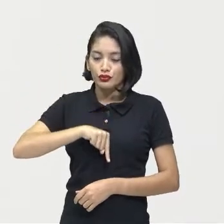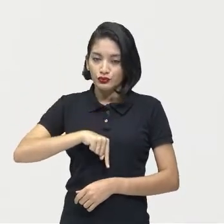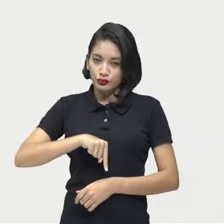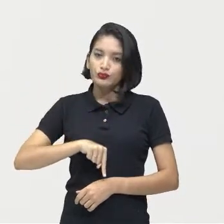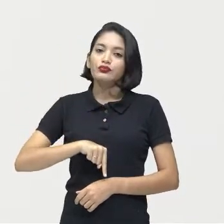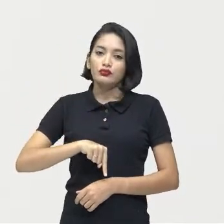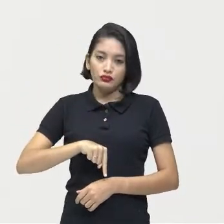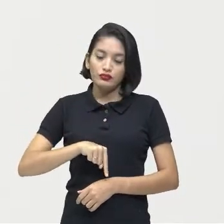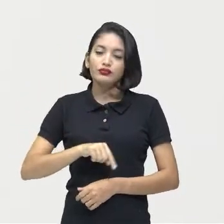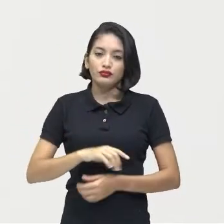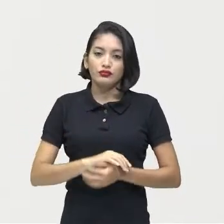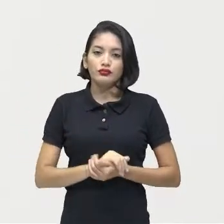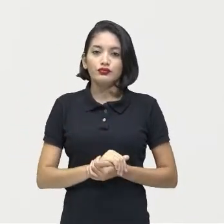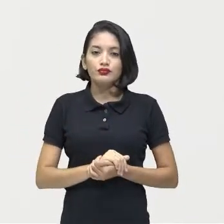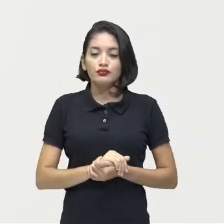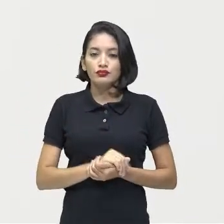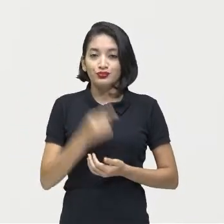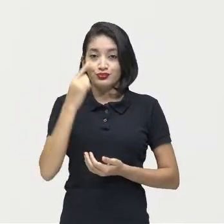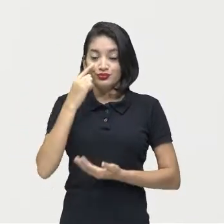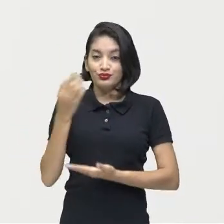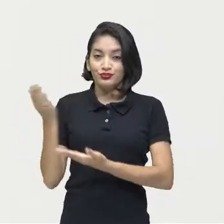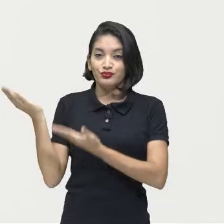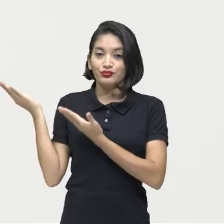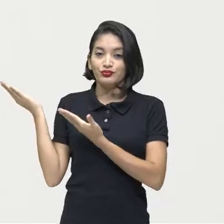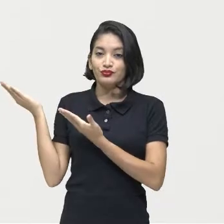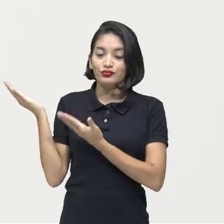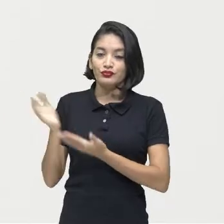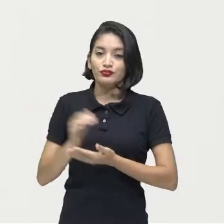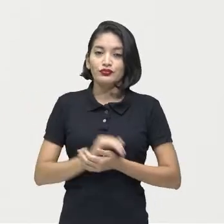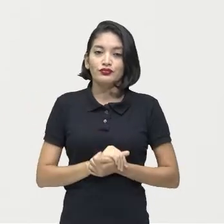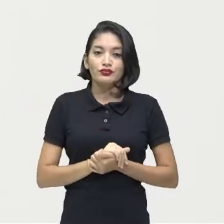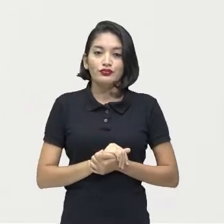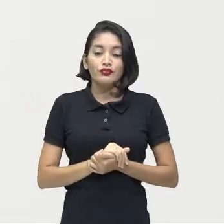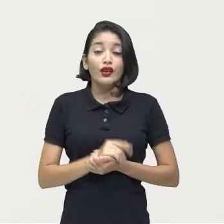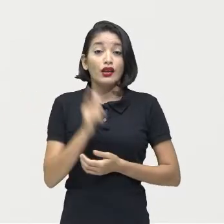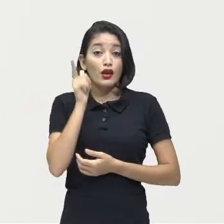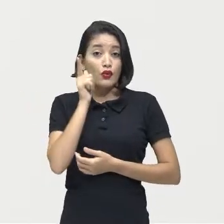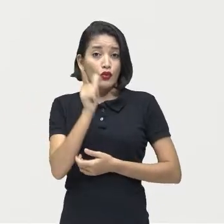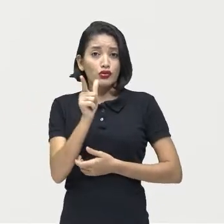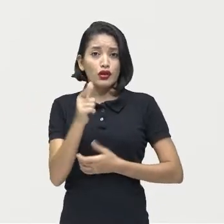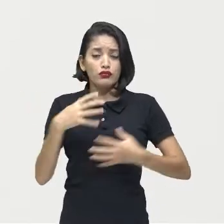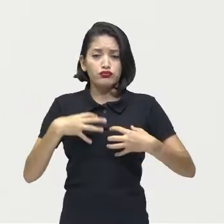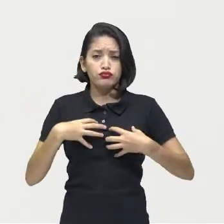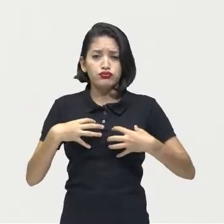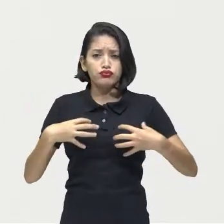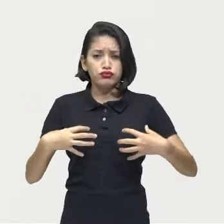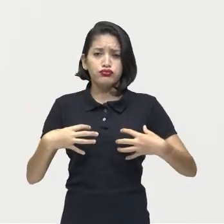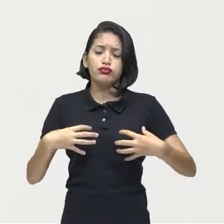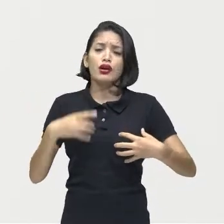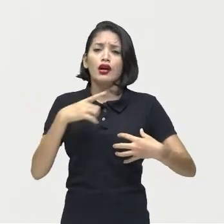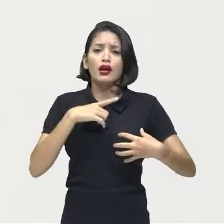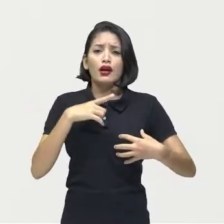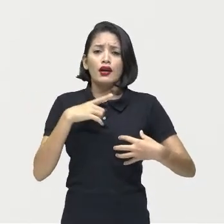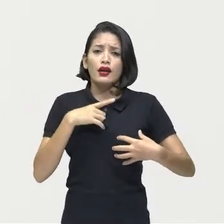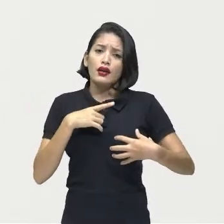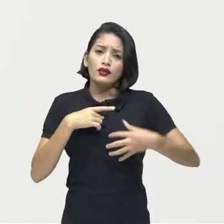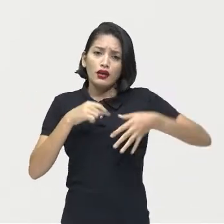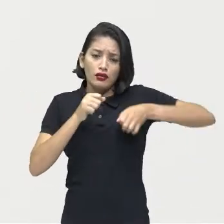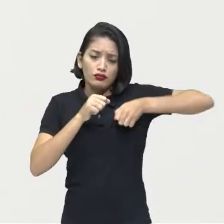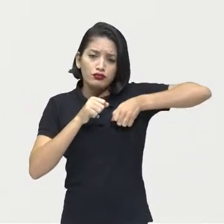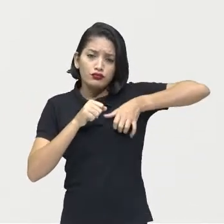faringe, laringe, traqueia, brônquios, até chegar ali nos pulmões, onde tem os bronquíolos e